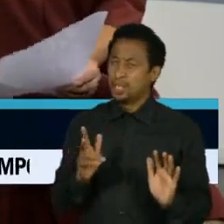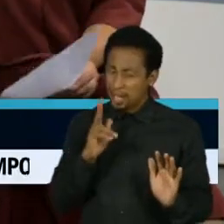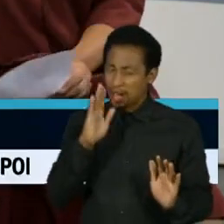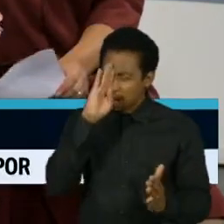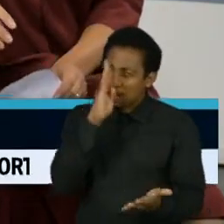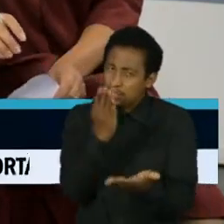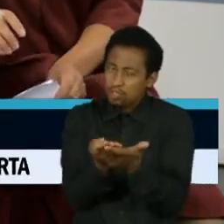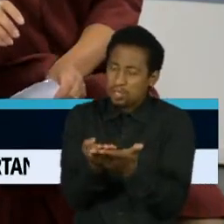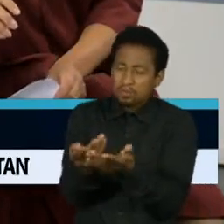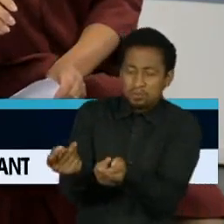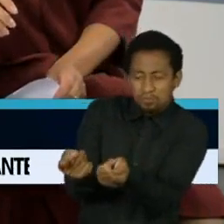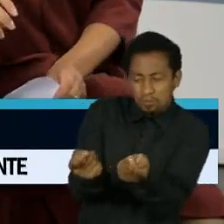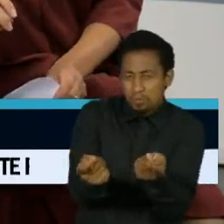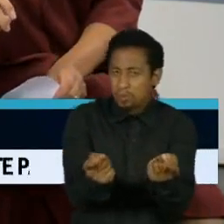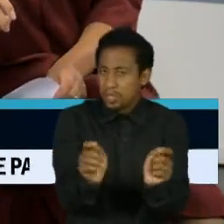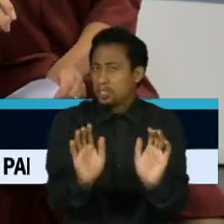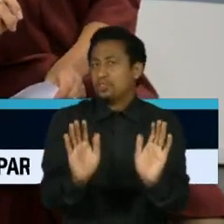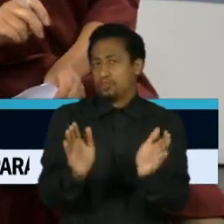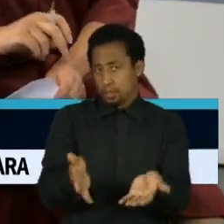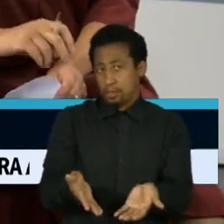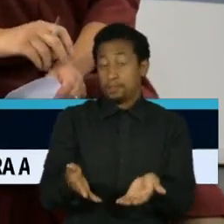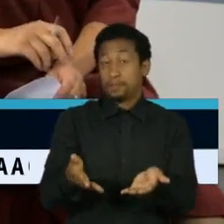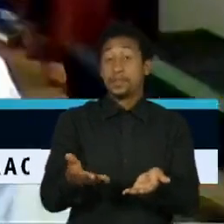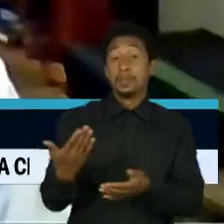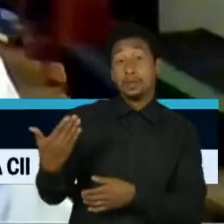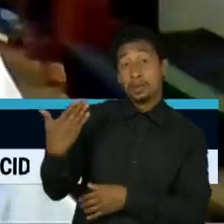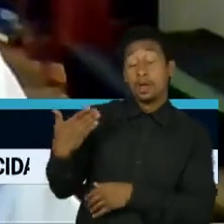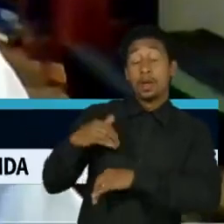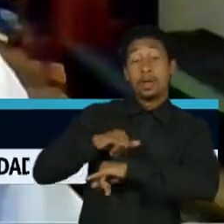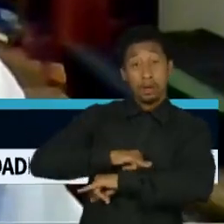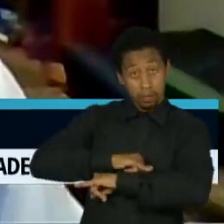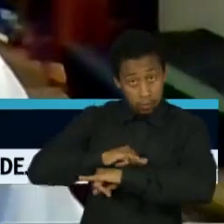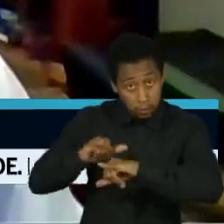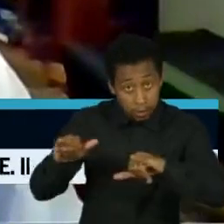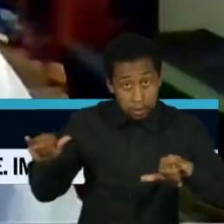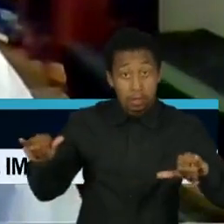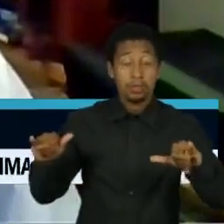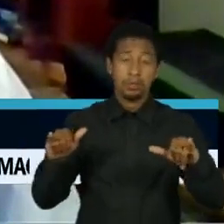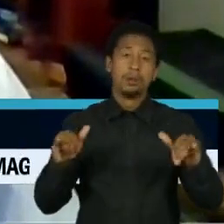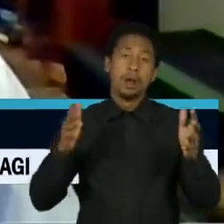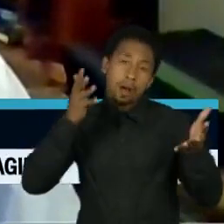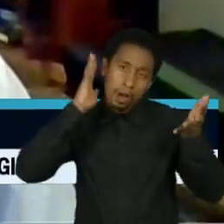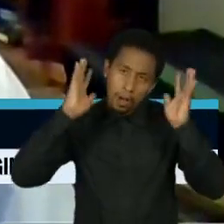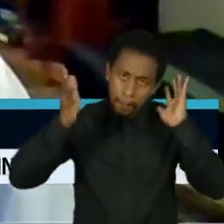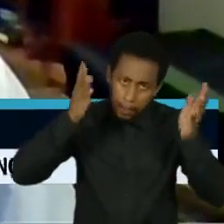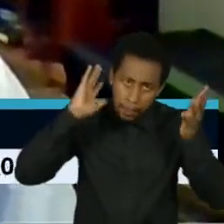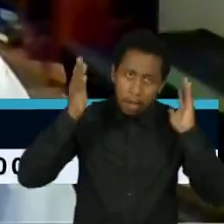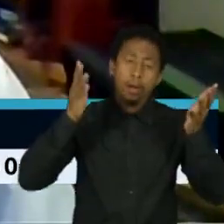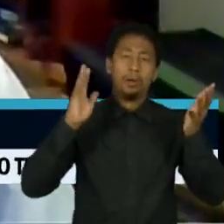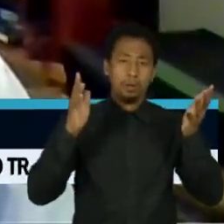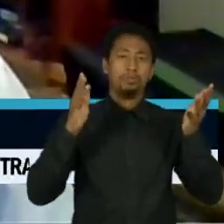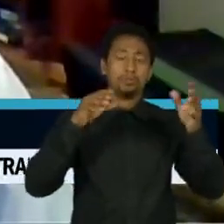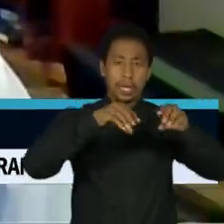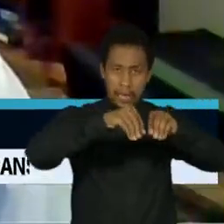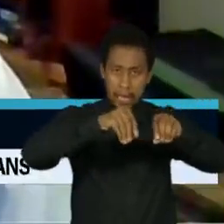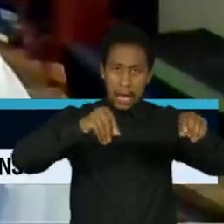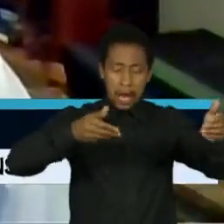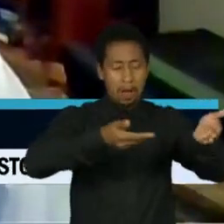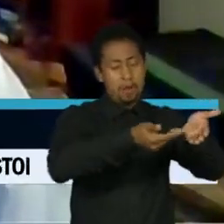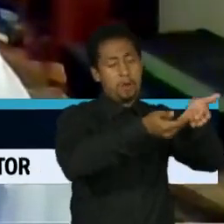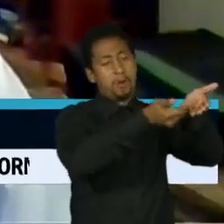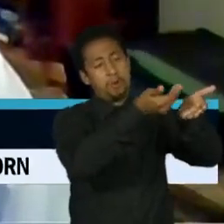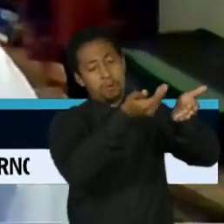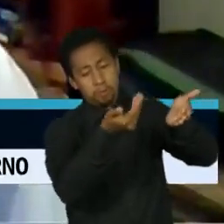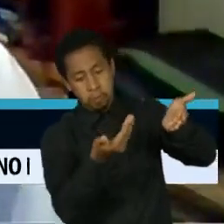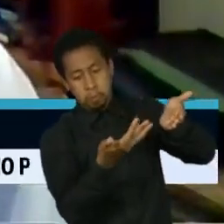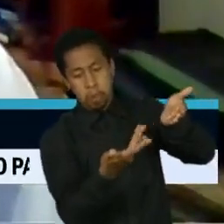estabilizada. A última notícia que eu tive é que eles estão aterrando, está segurando direitinho, não vai